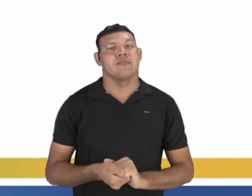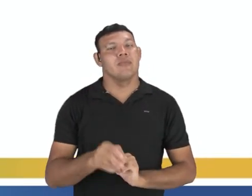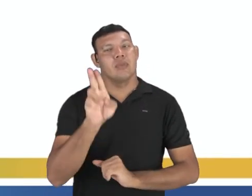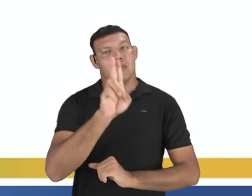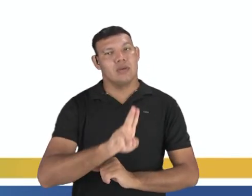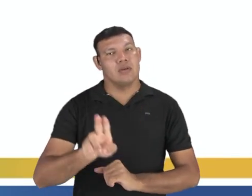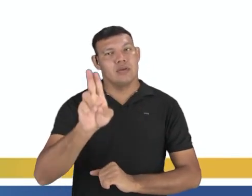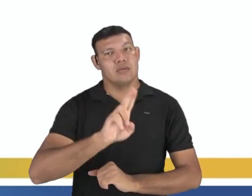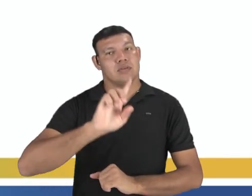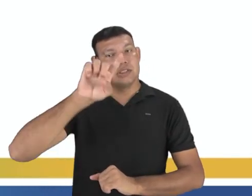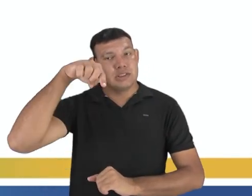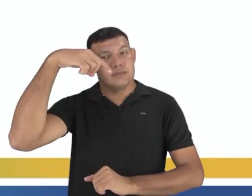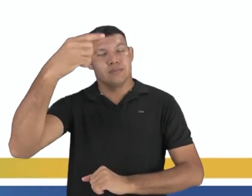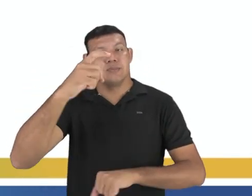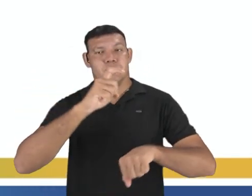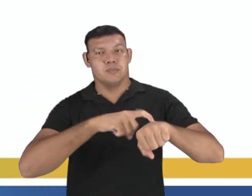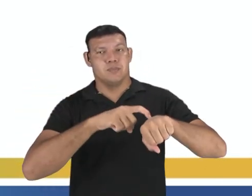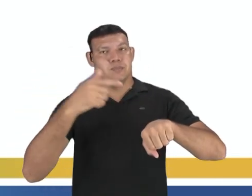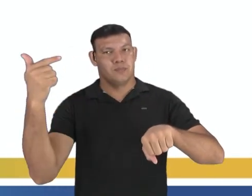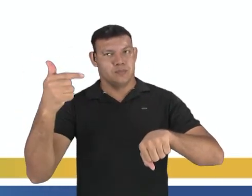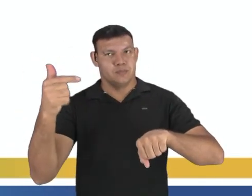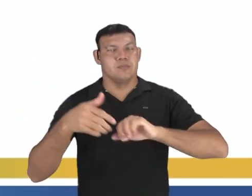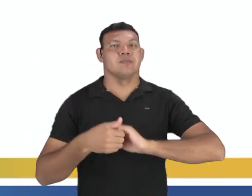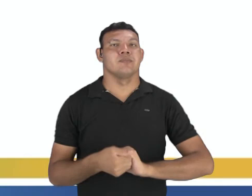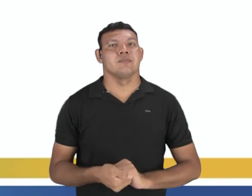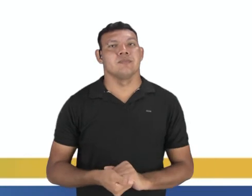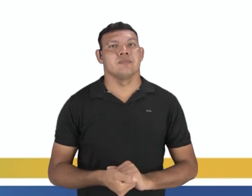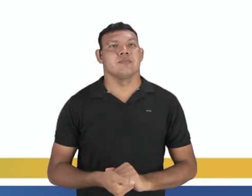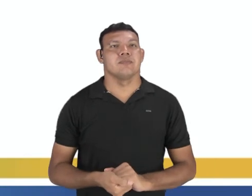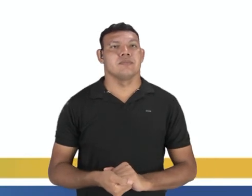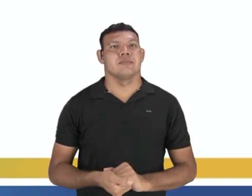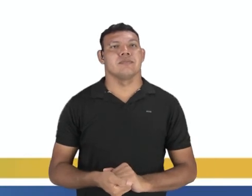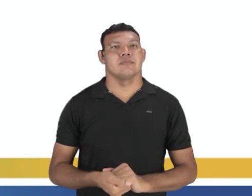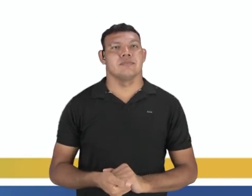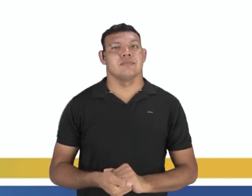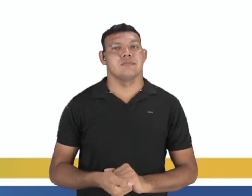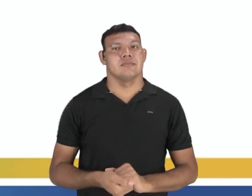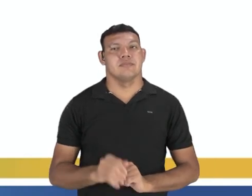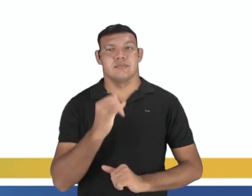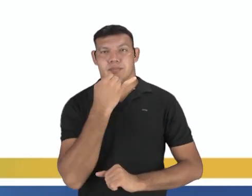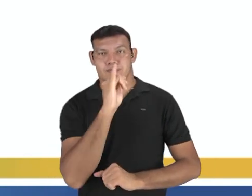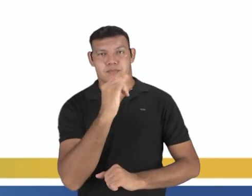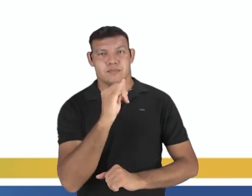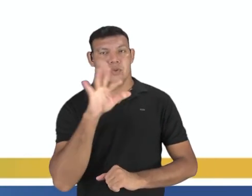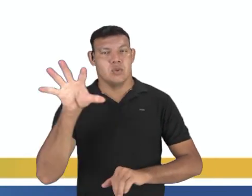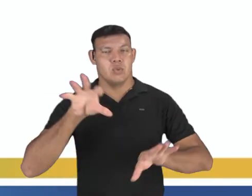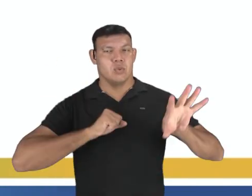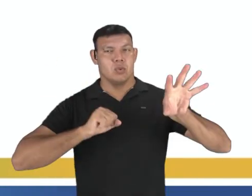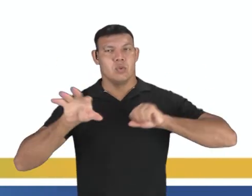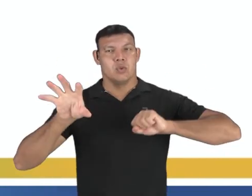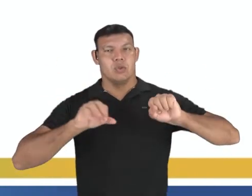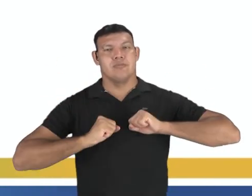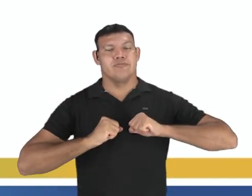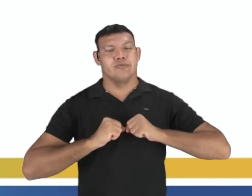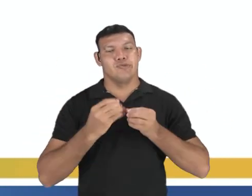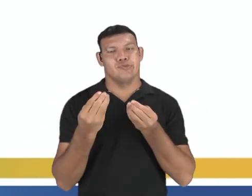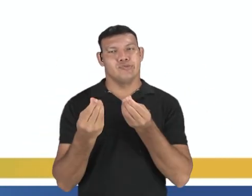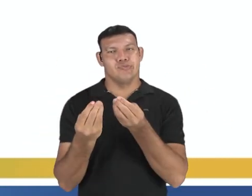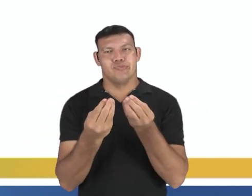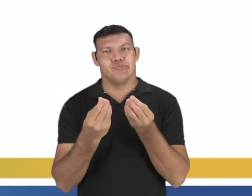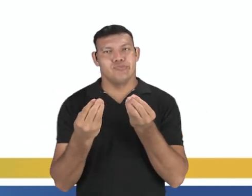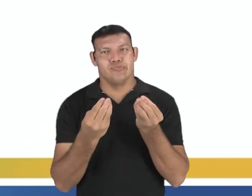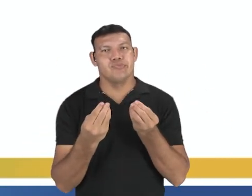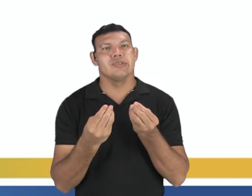um hidrogênio para ser utilizado na próxima fase. Na próxima fase, a energia é obtida pelos compostos